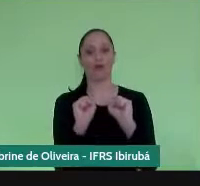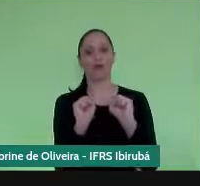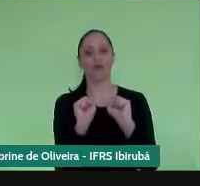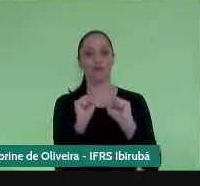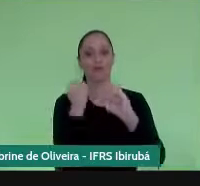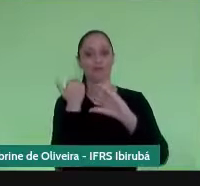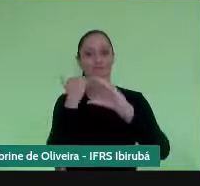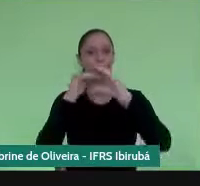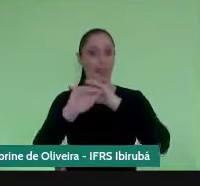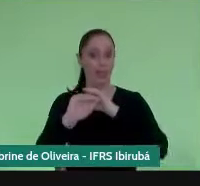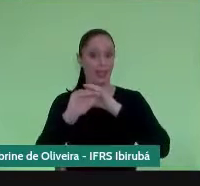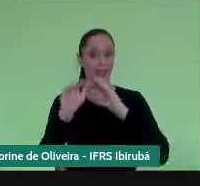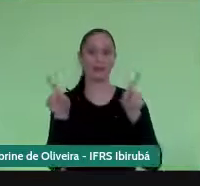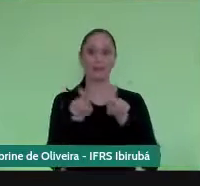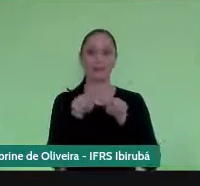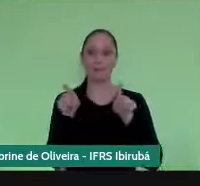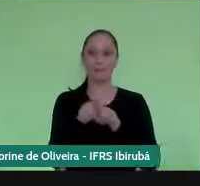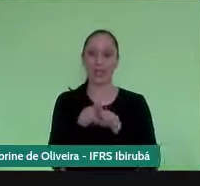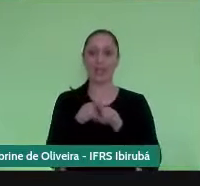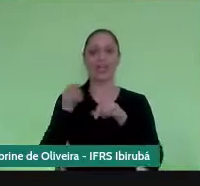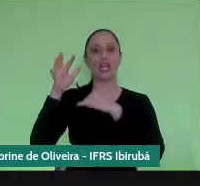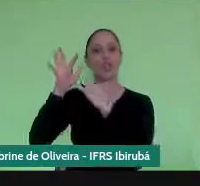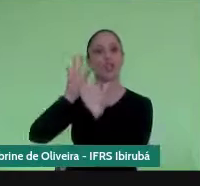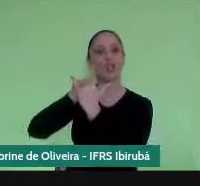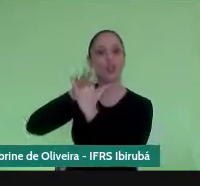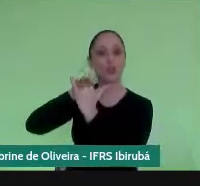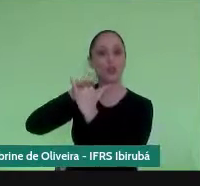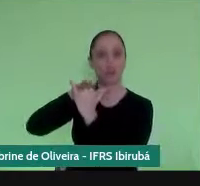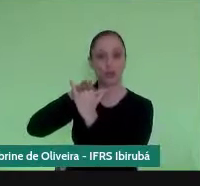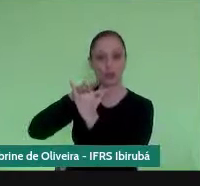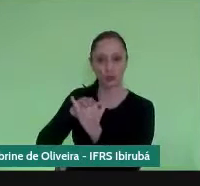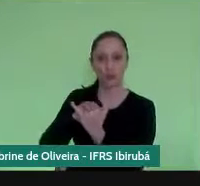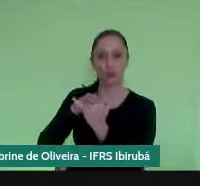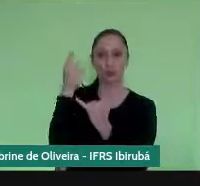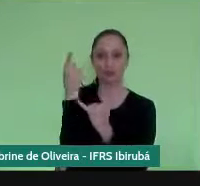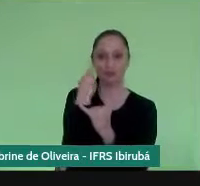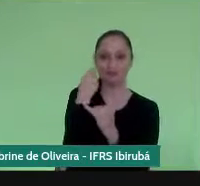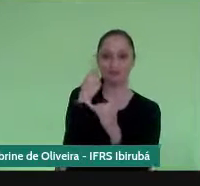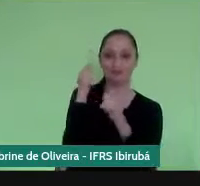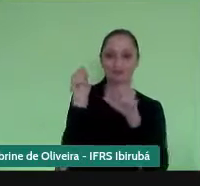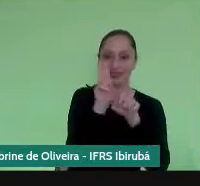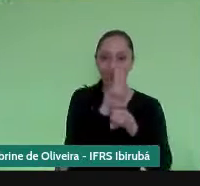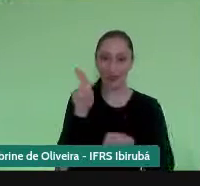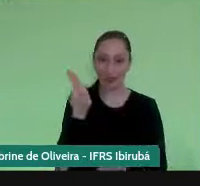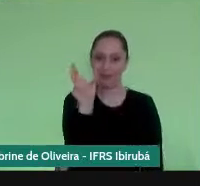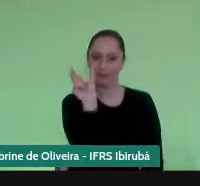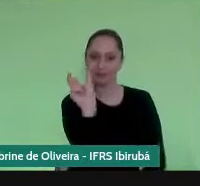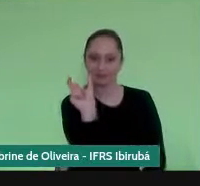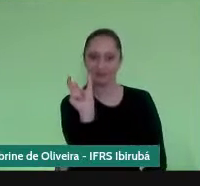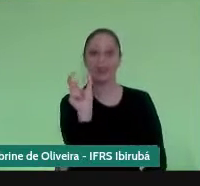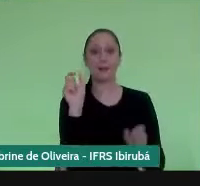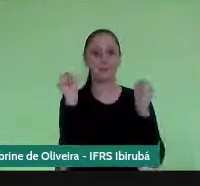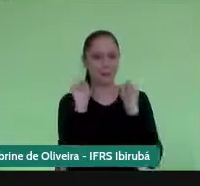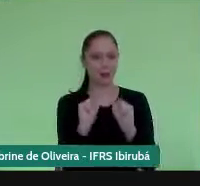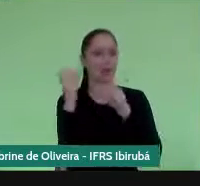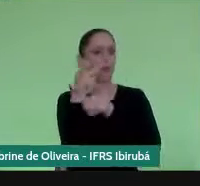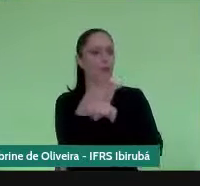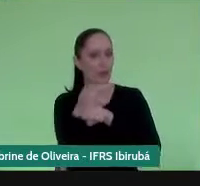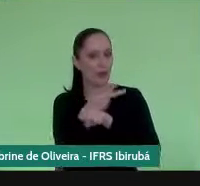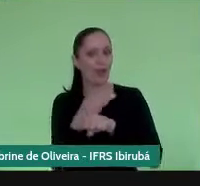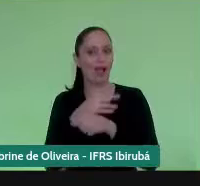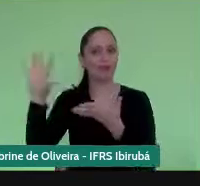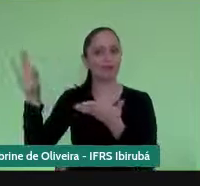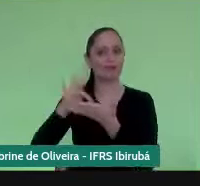pqanp.direm@ifsc.edu.br. O nosso canal no YouTube é o PQANP IFSC, então procurem, se inscrevam,